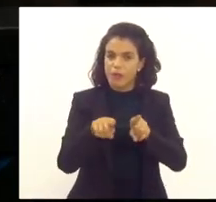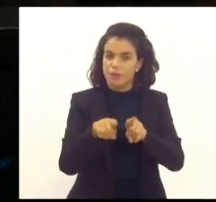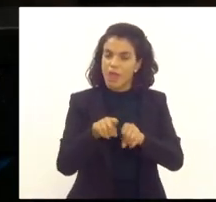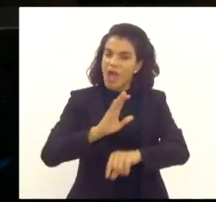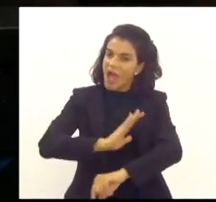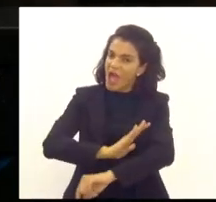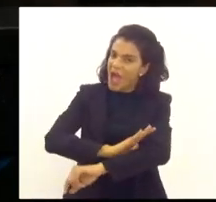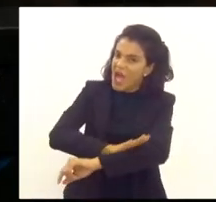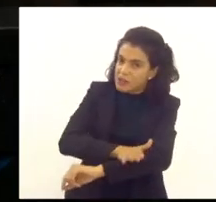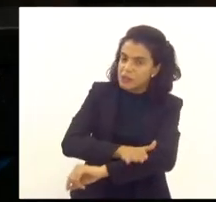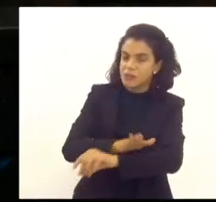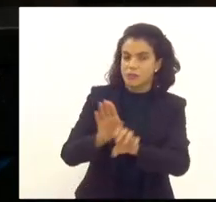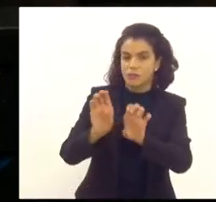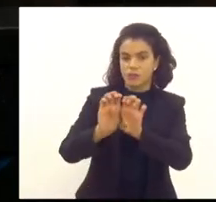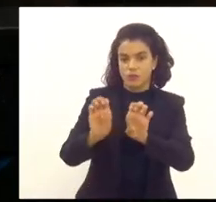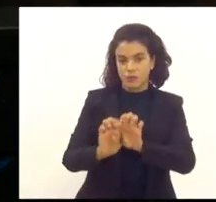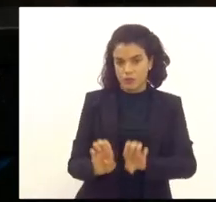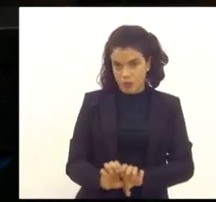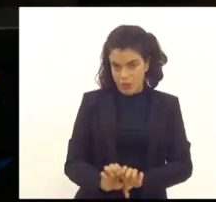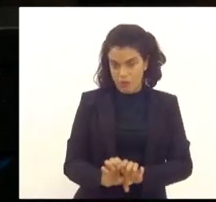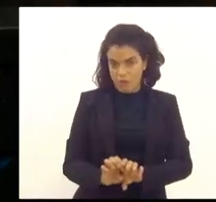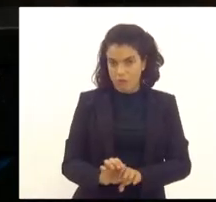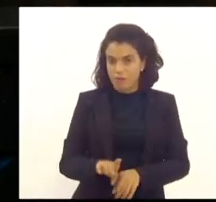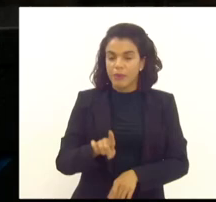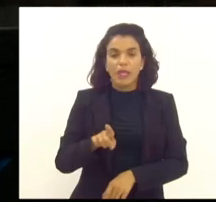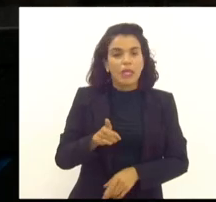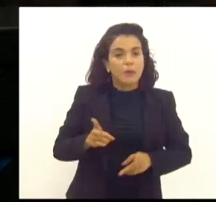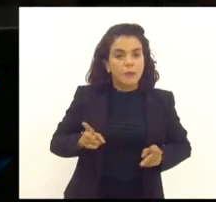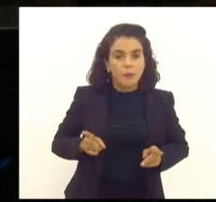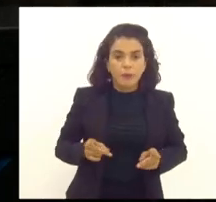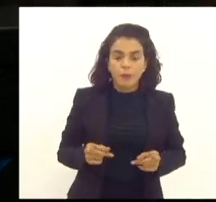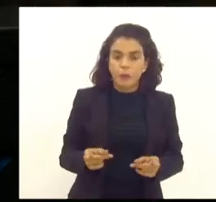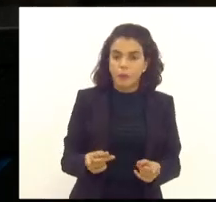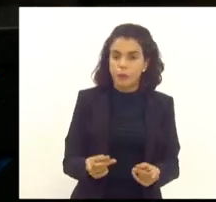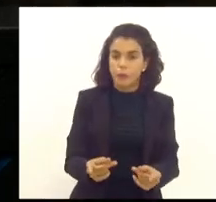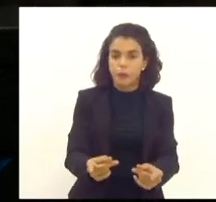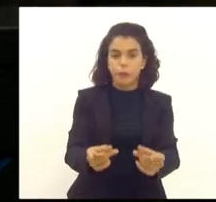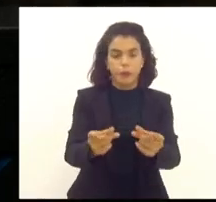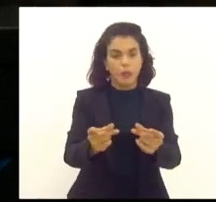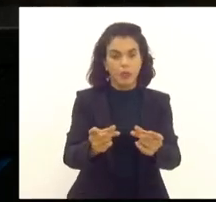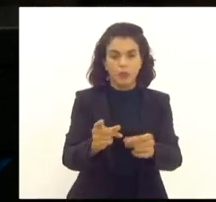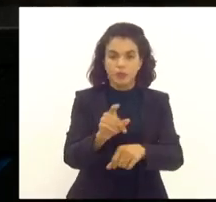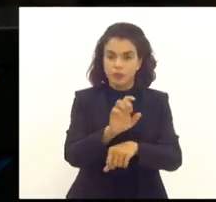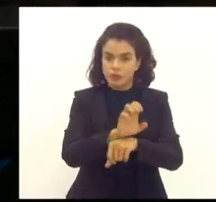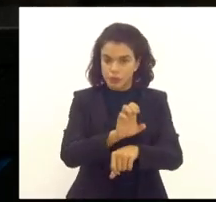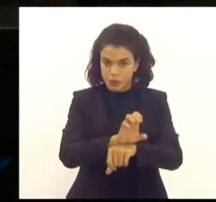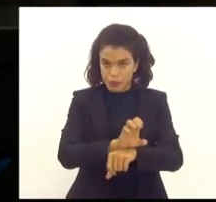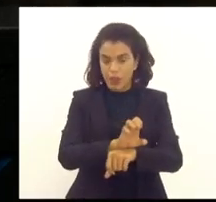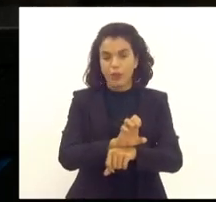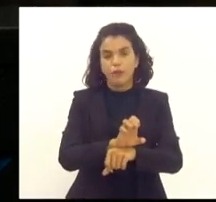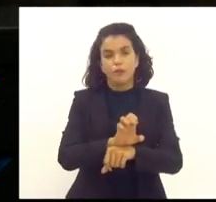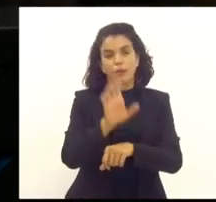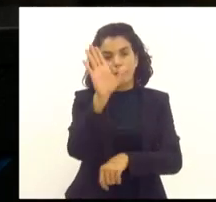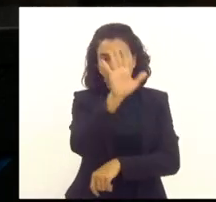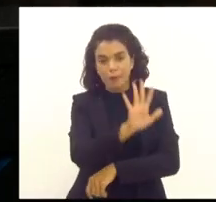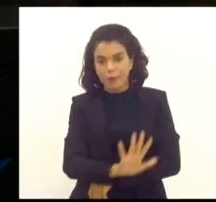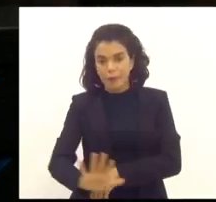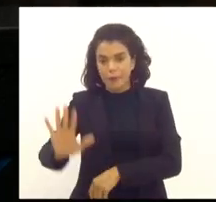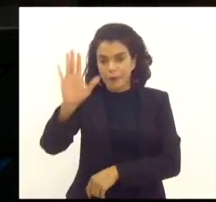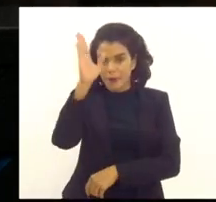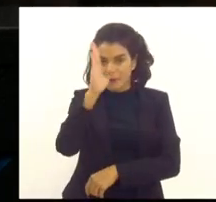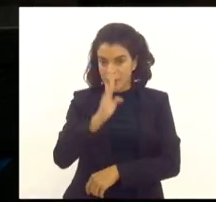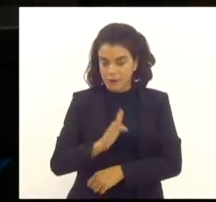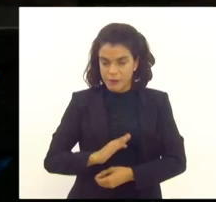racismo estrutural que se perpetua em nosso estado e em nossa nação